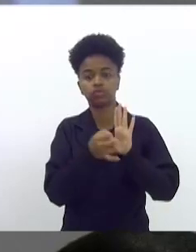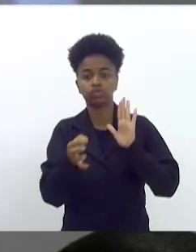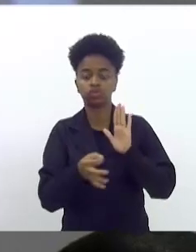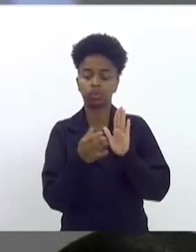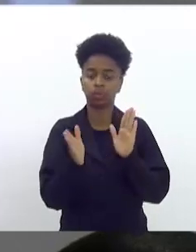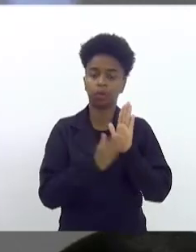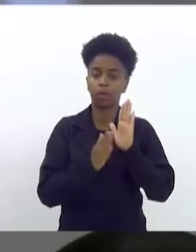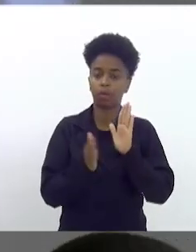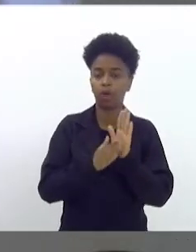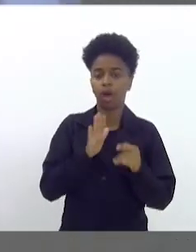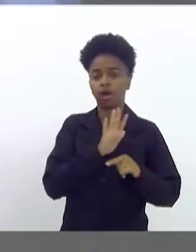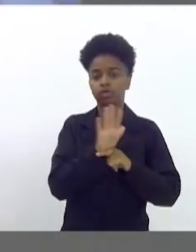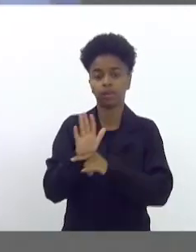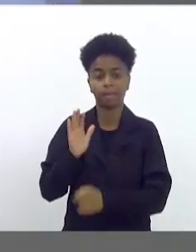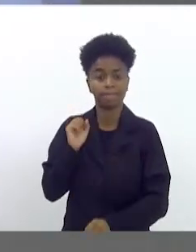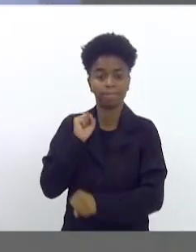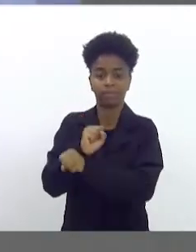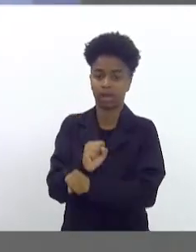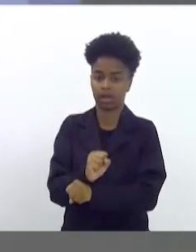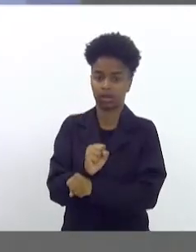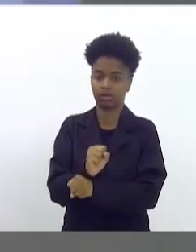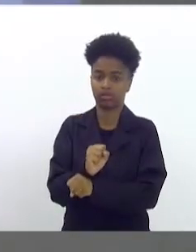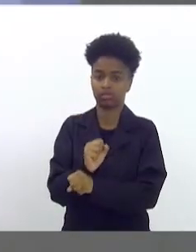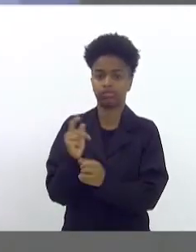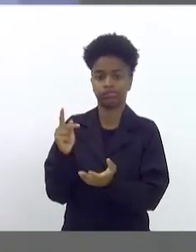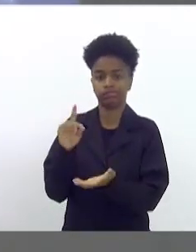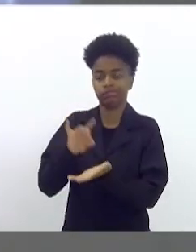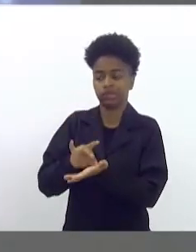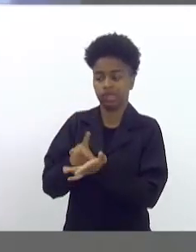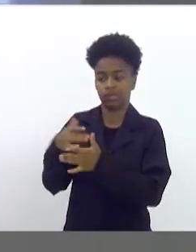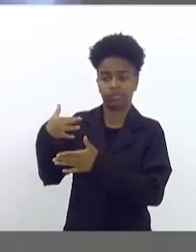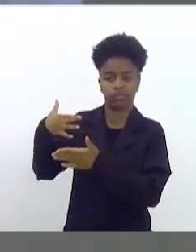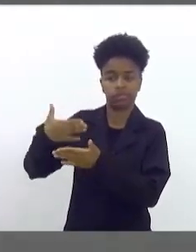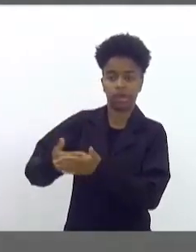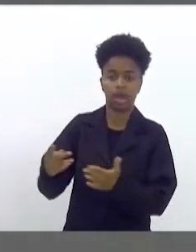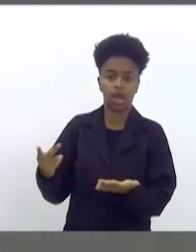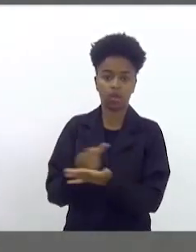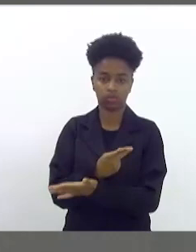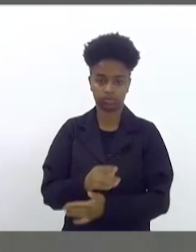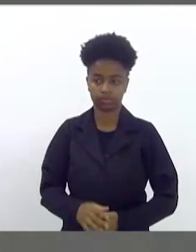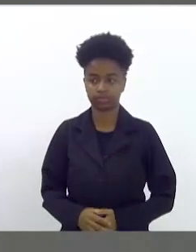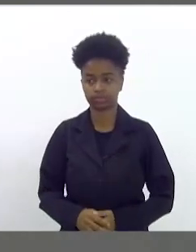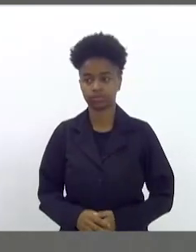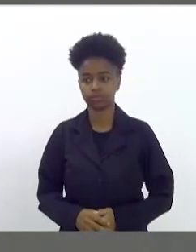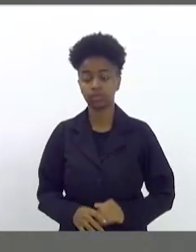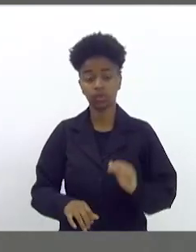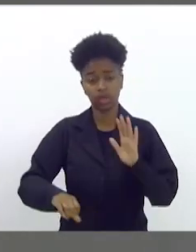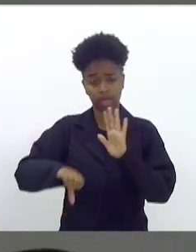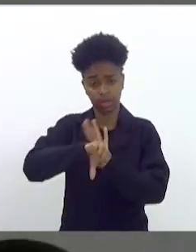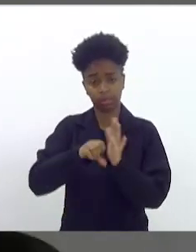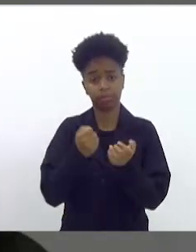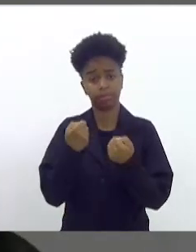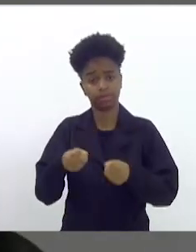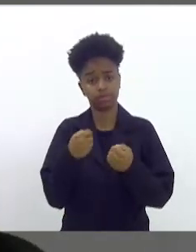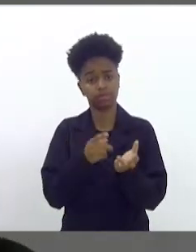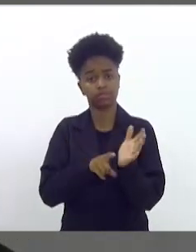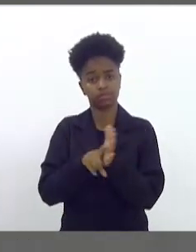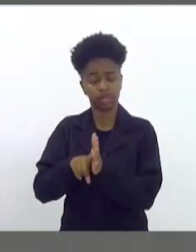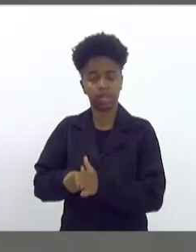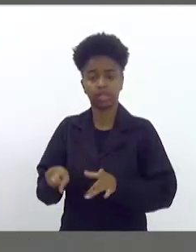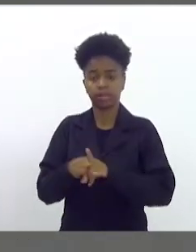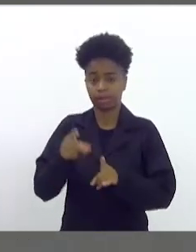que ajudem a frear essa triste realidade que estamos vivendo. O crime precisa ser investigado e quem o